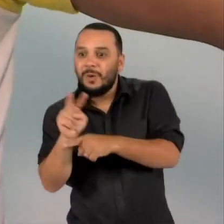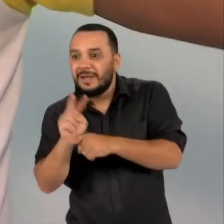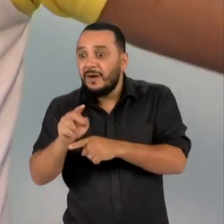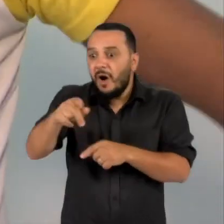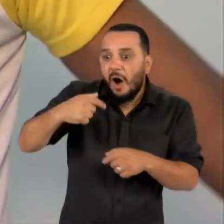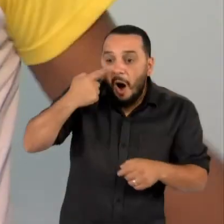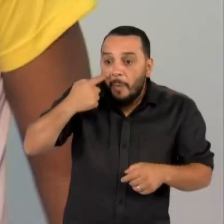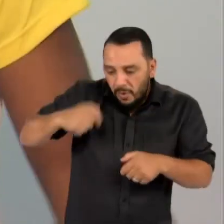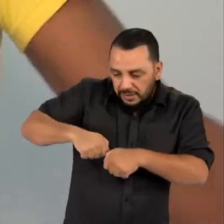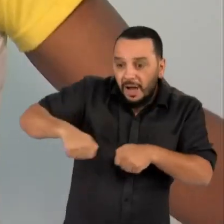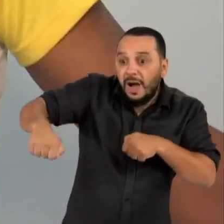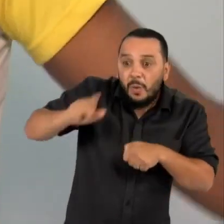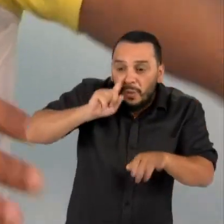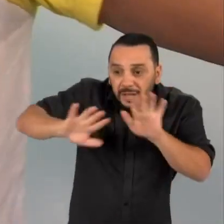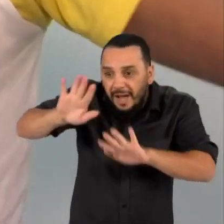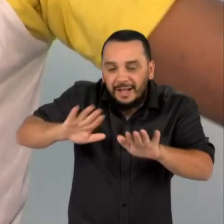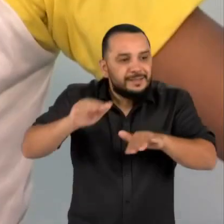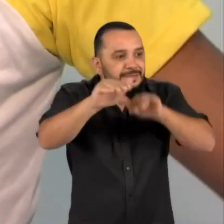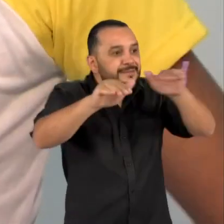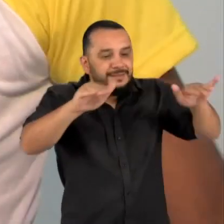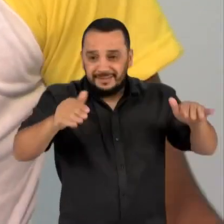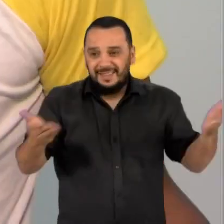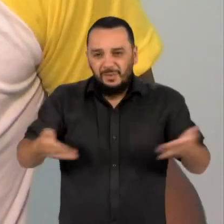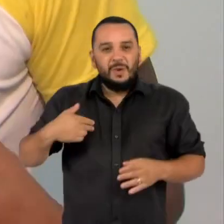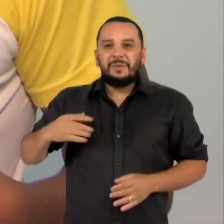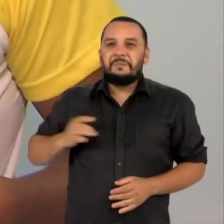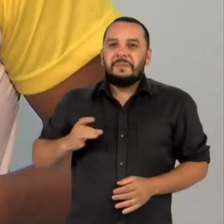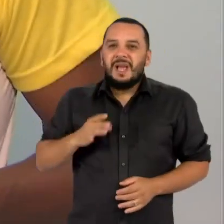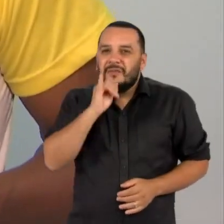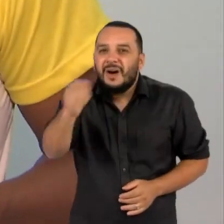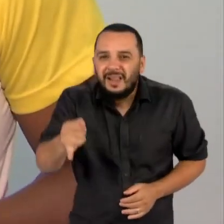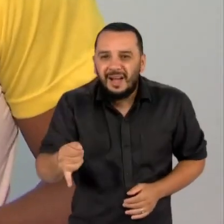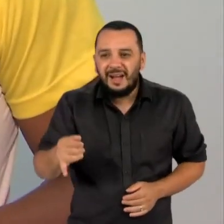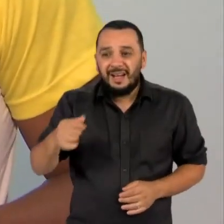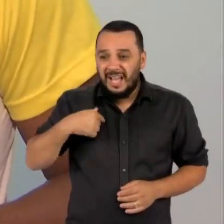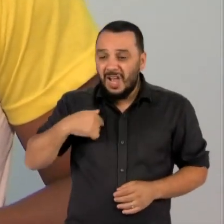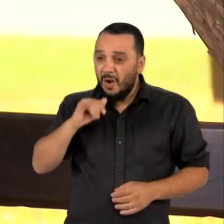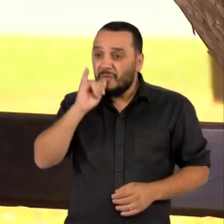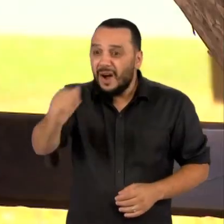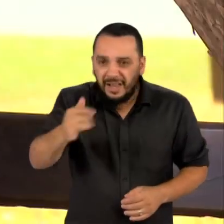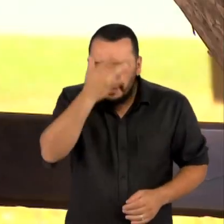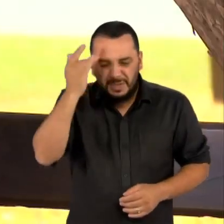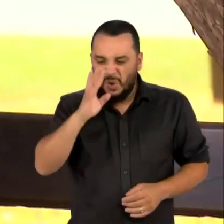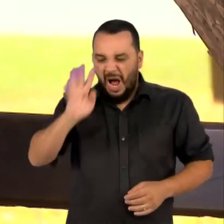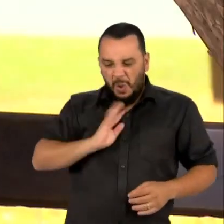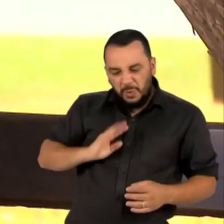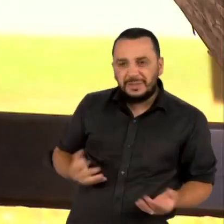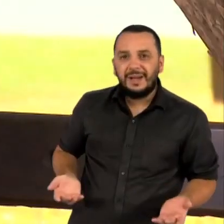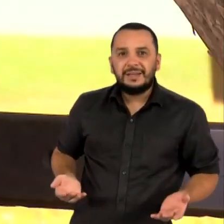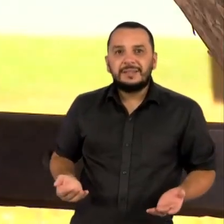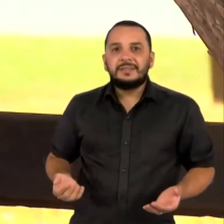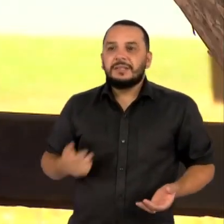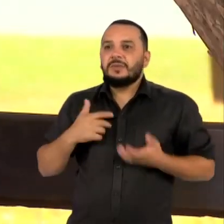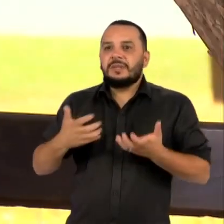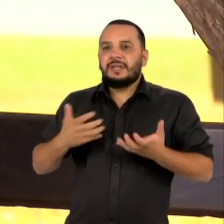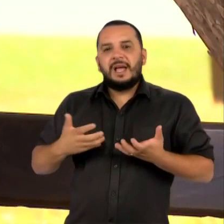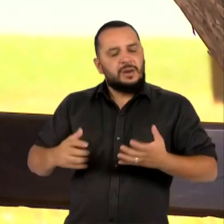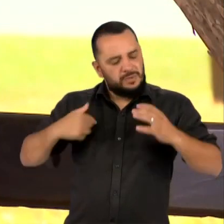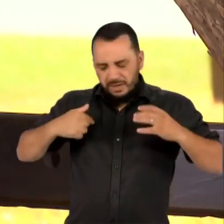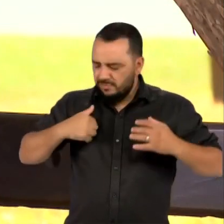pessoa se uma bolsa aberta bola eu só vou saber se agora eu tenho medo de ser julgado por uma coisa que eu não fiz qualquer com meu nome seja limpo